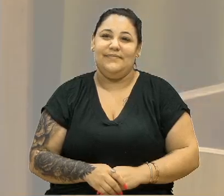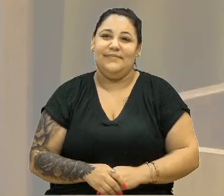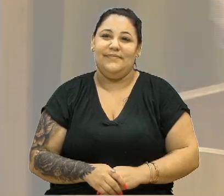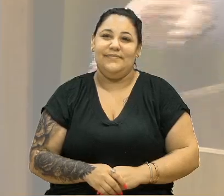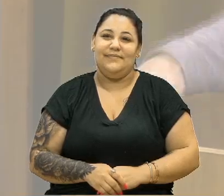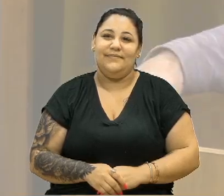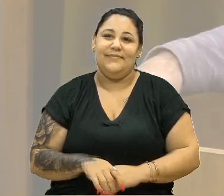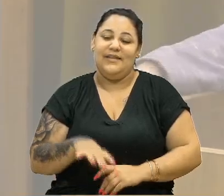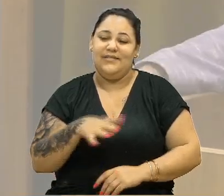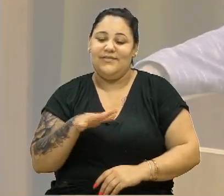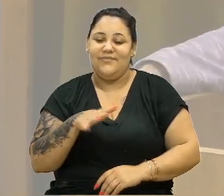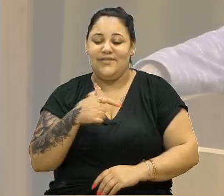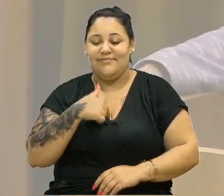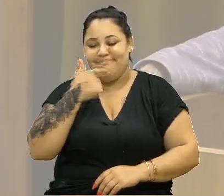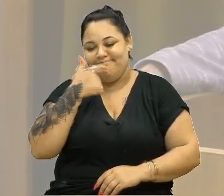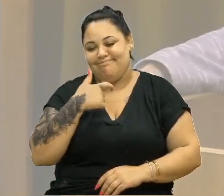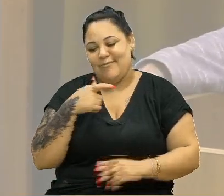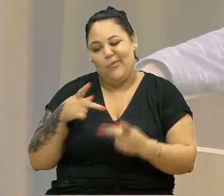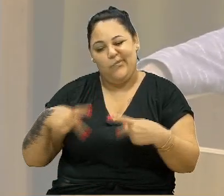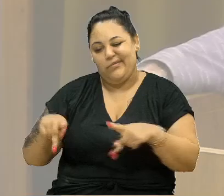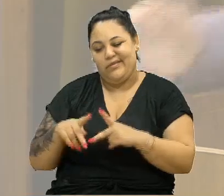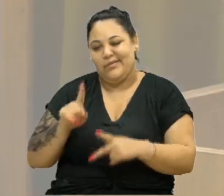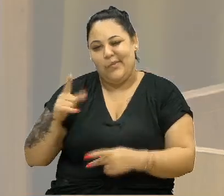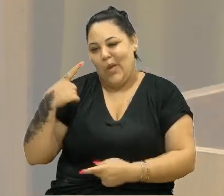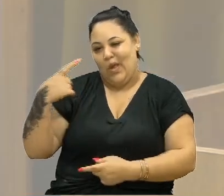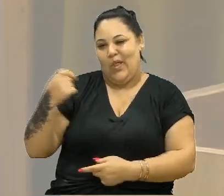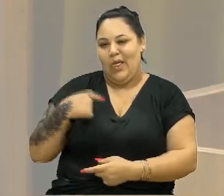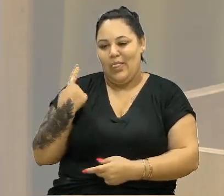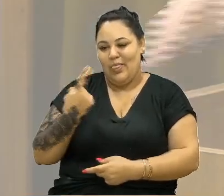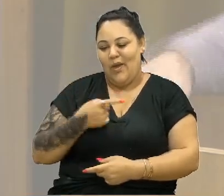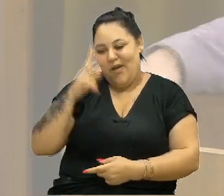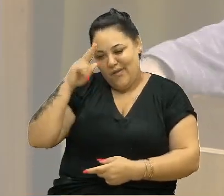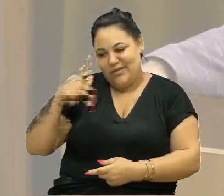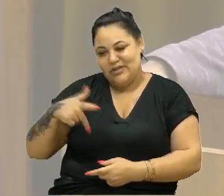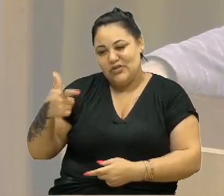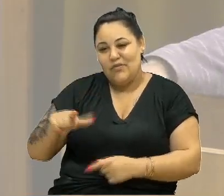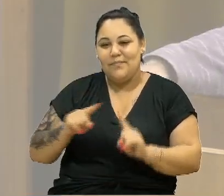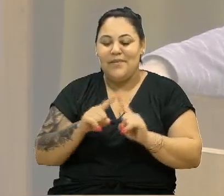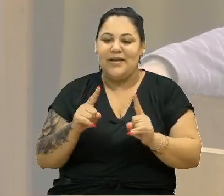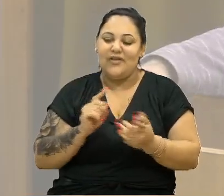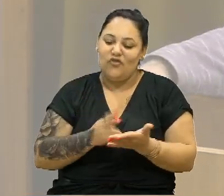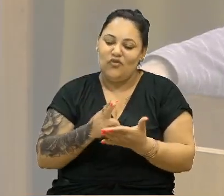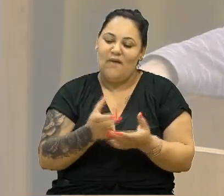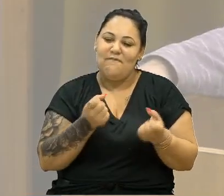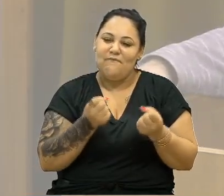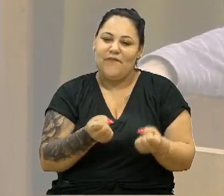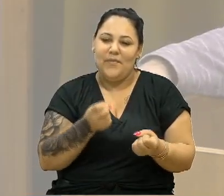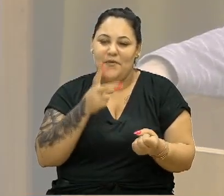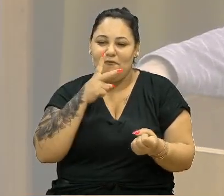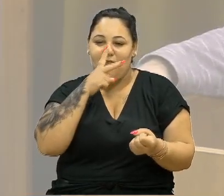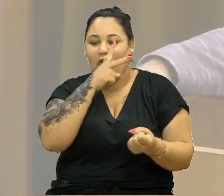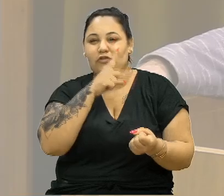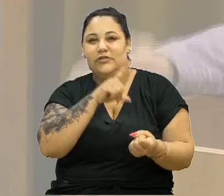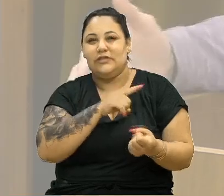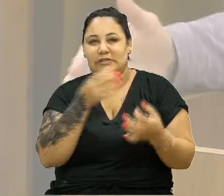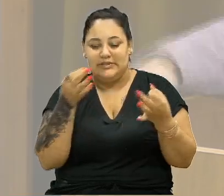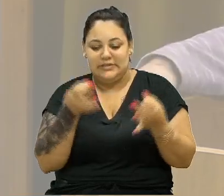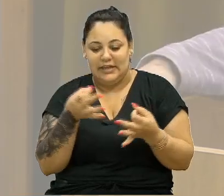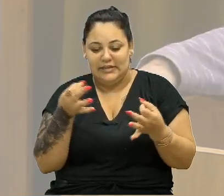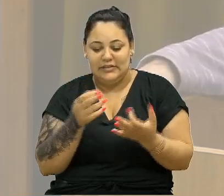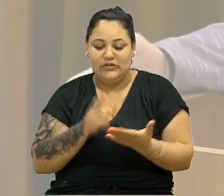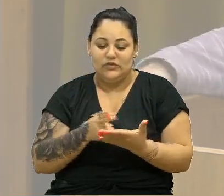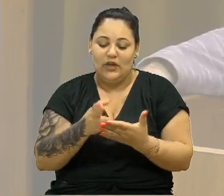da forma como nós gostaríamos, mas nós estamos firmes e fortes e continuaremos com certeza